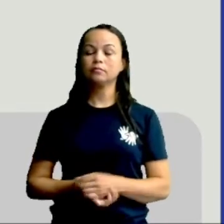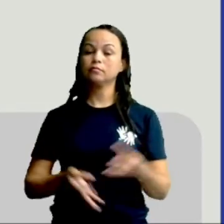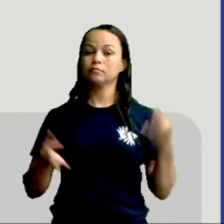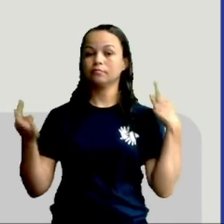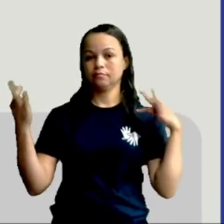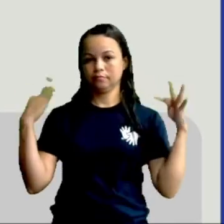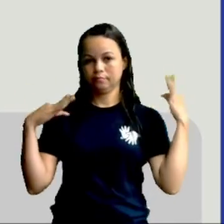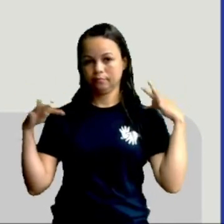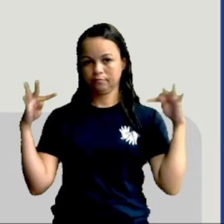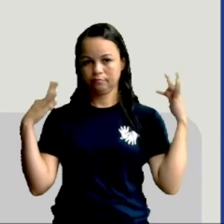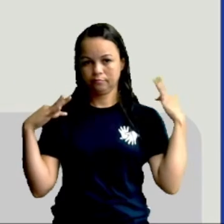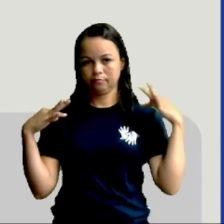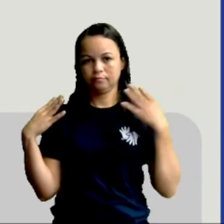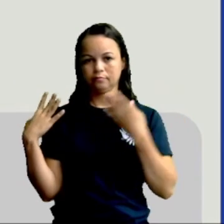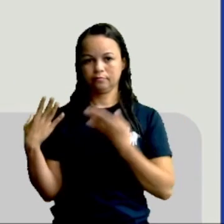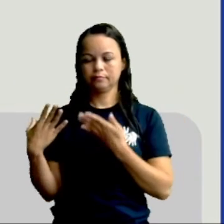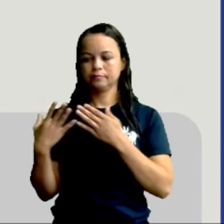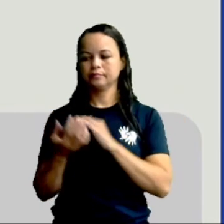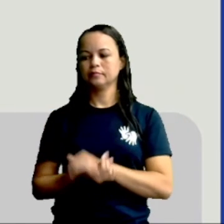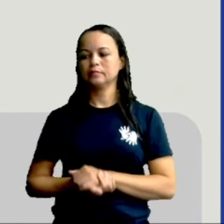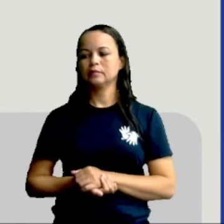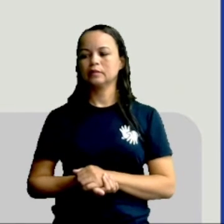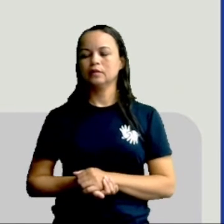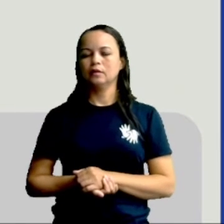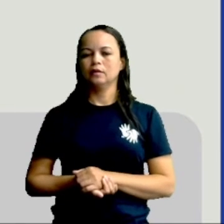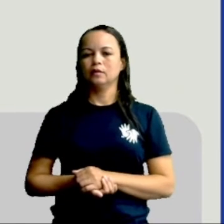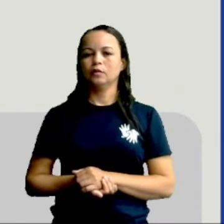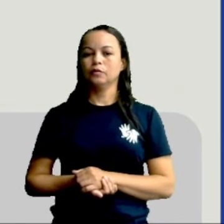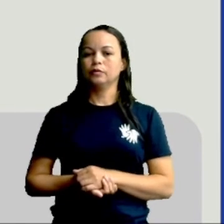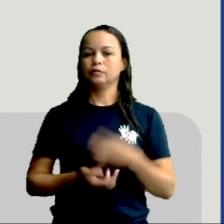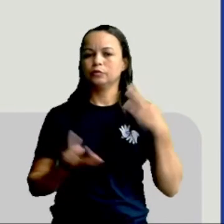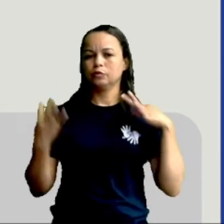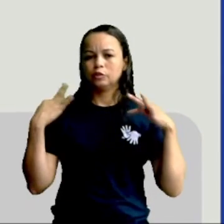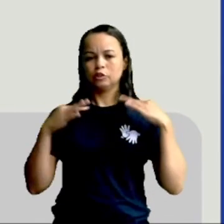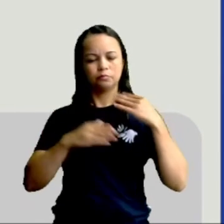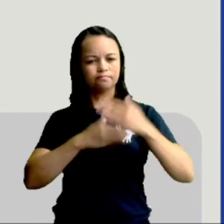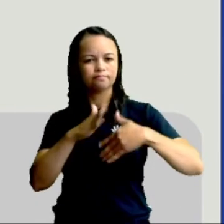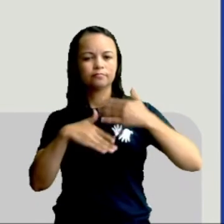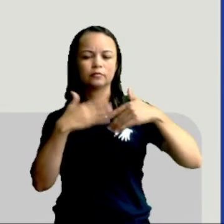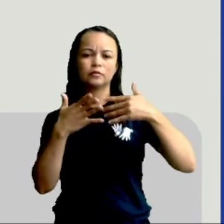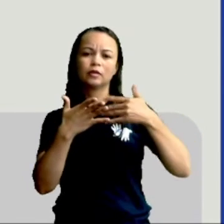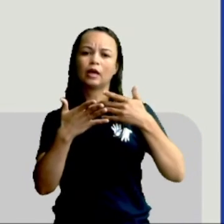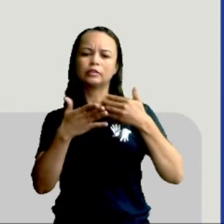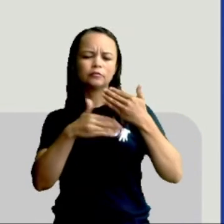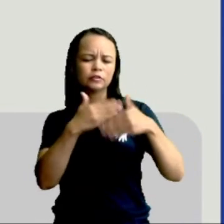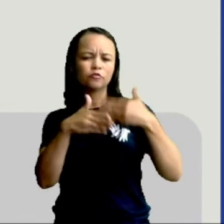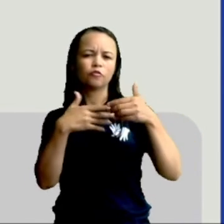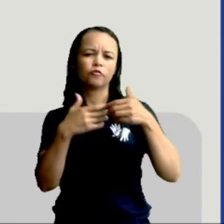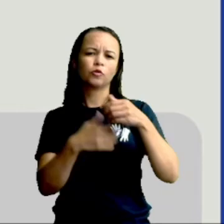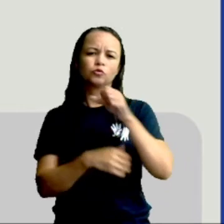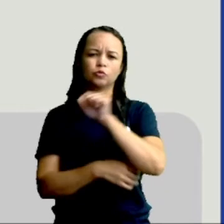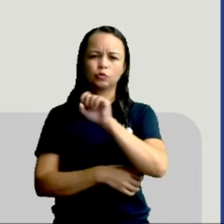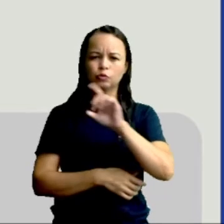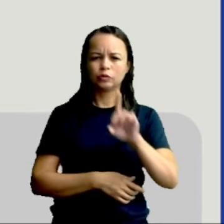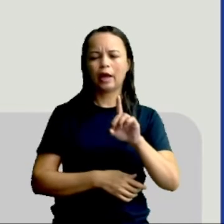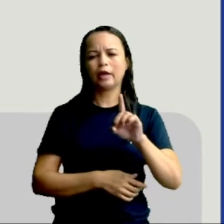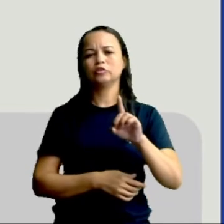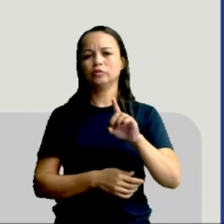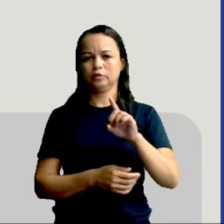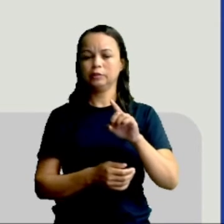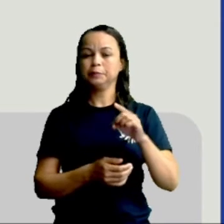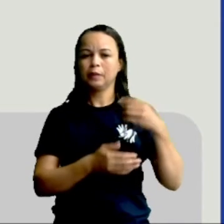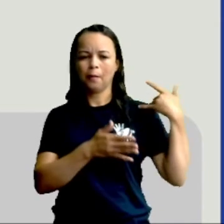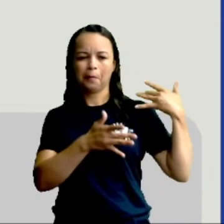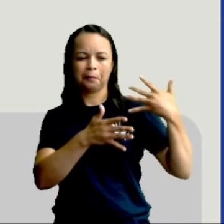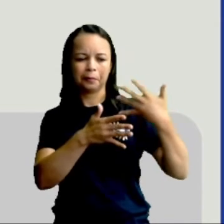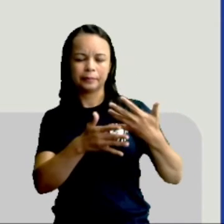Sobre o turismo. O turismo é uma atividade que se desenvolveu muito no Sudeste nos últimos tempos. E as principais